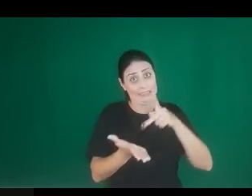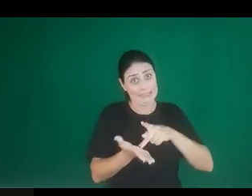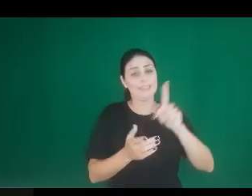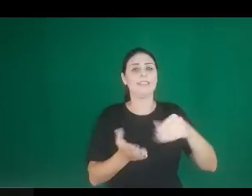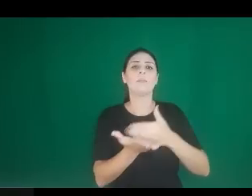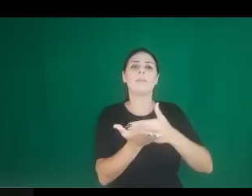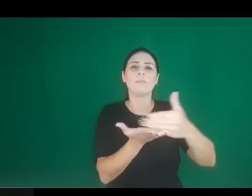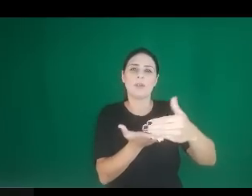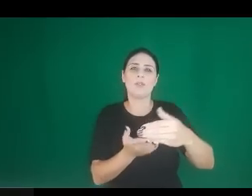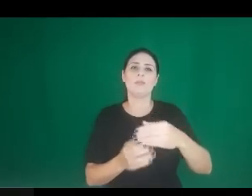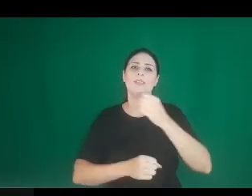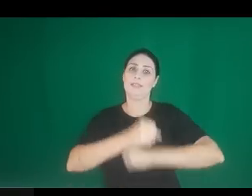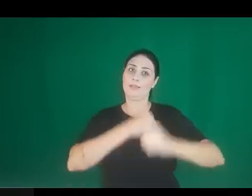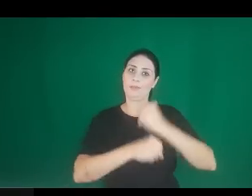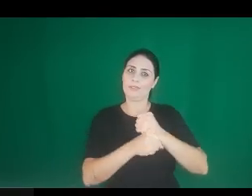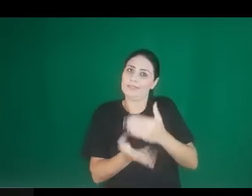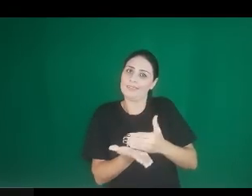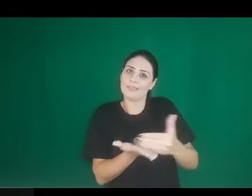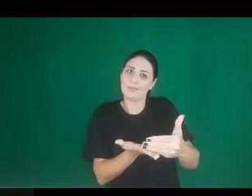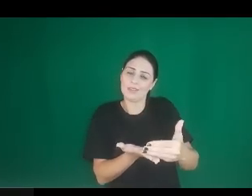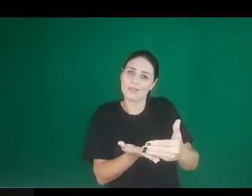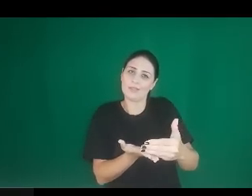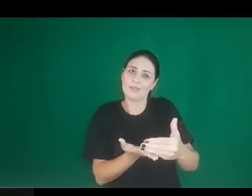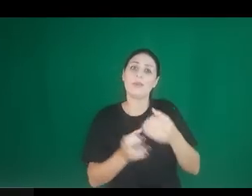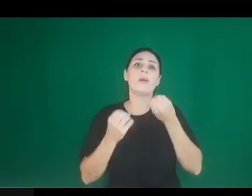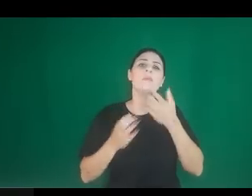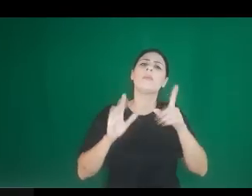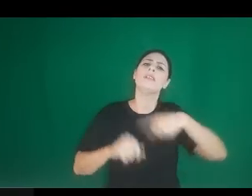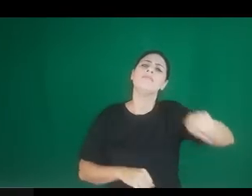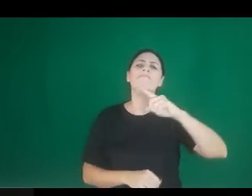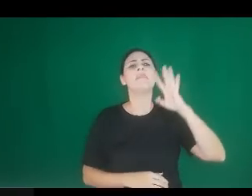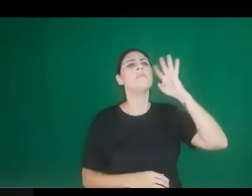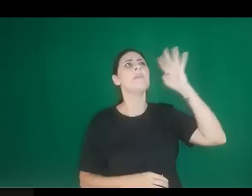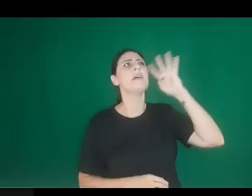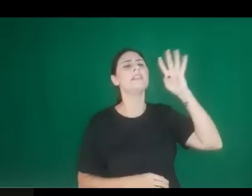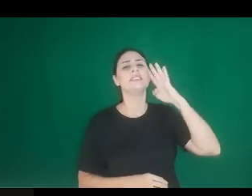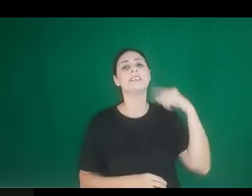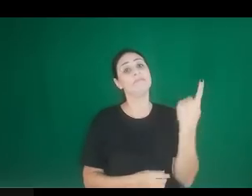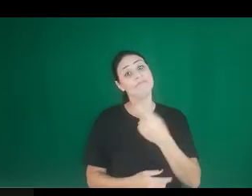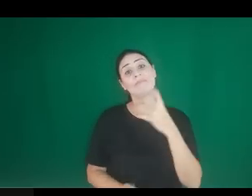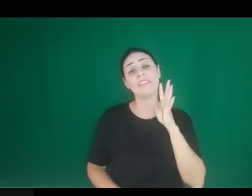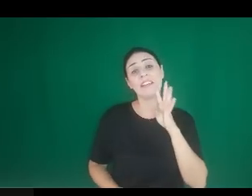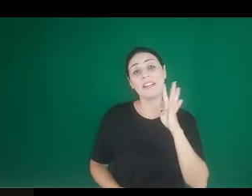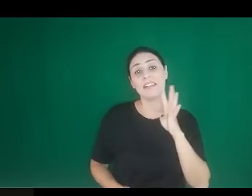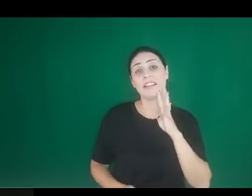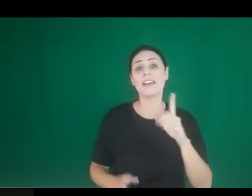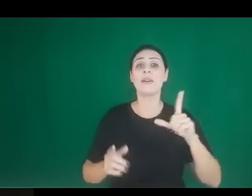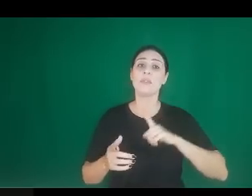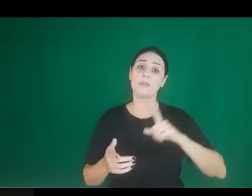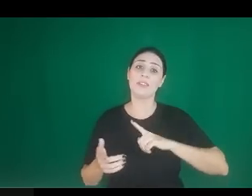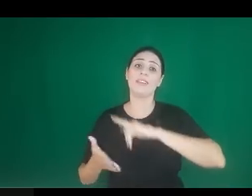começado no início do ano passado. Bom, e aí a gente fica pensando, que legal, nós